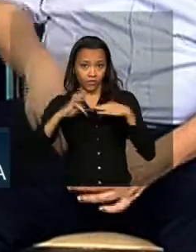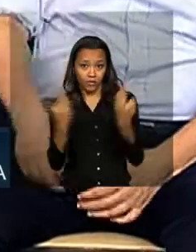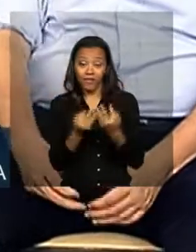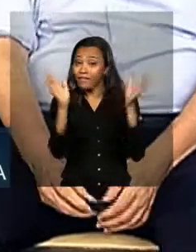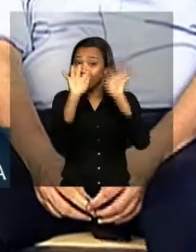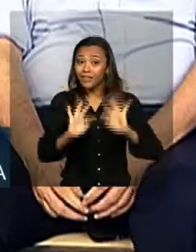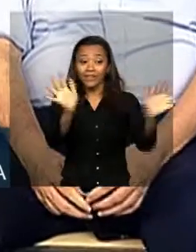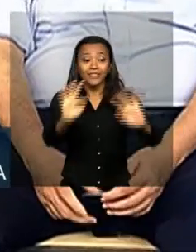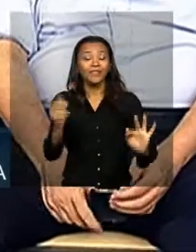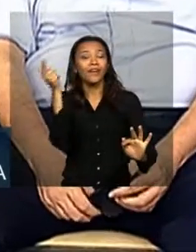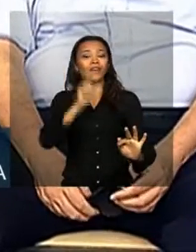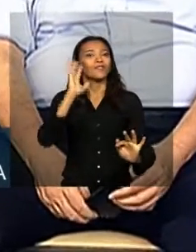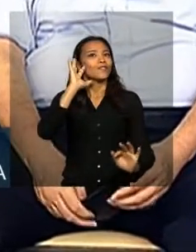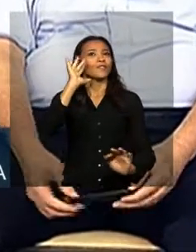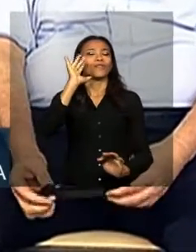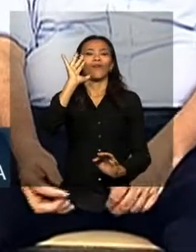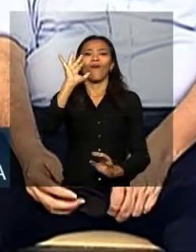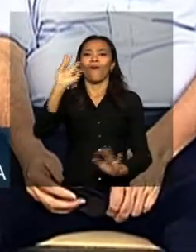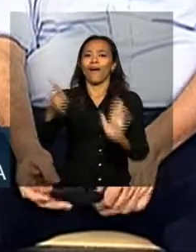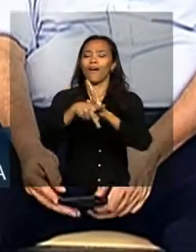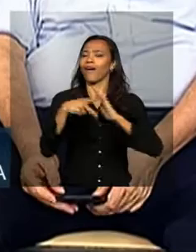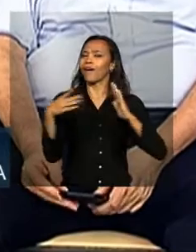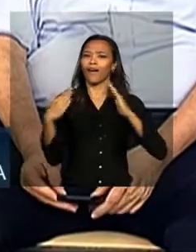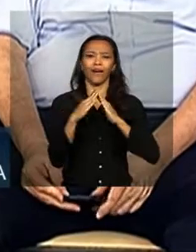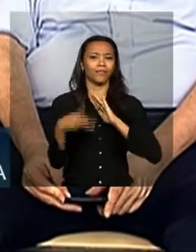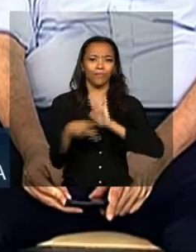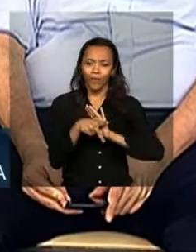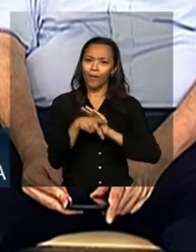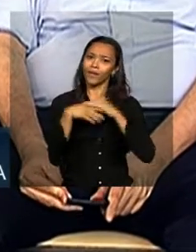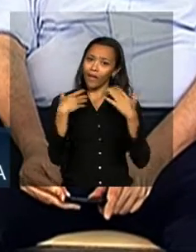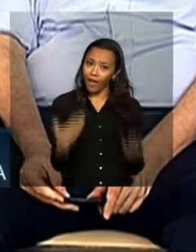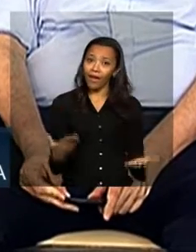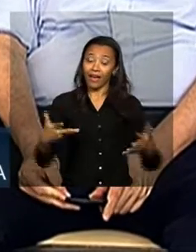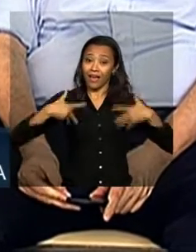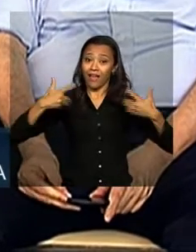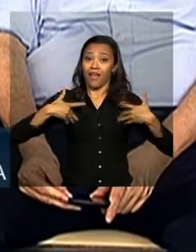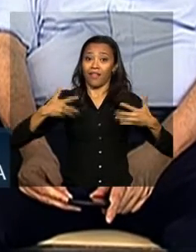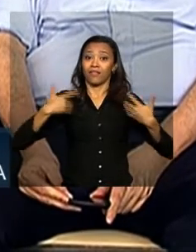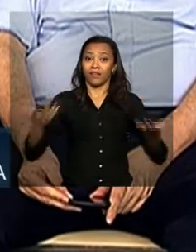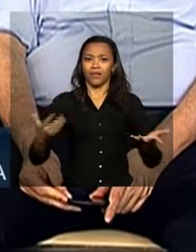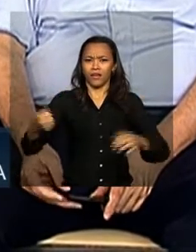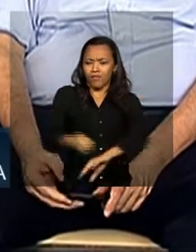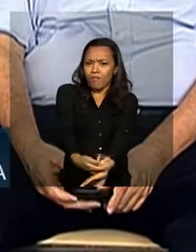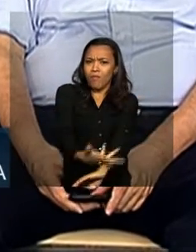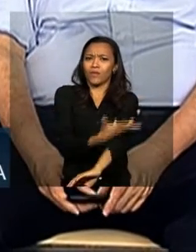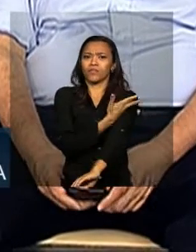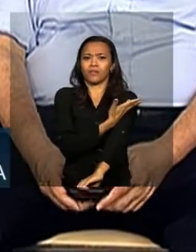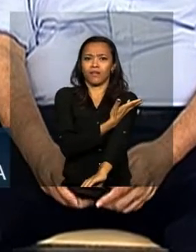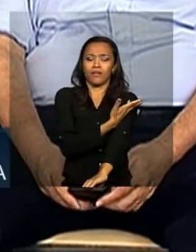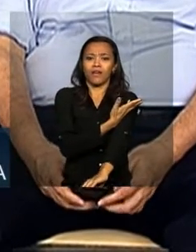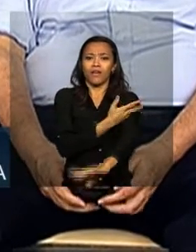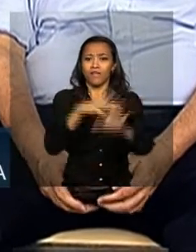porque vão realizar o maior sonho da vida, que é a casa própria. E é com essa alegria, com essa emoção, com